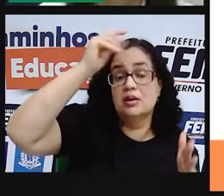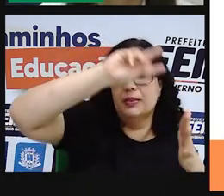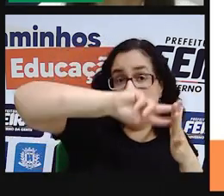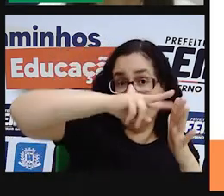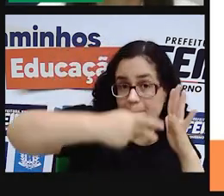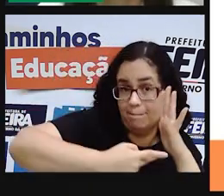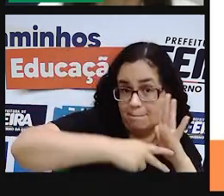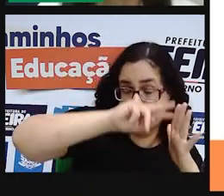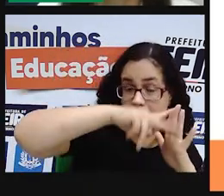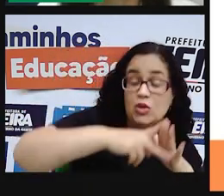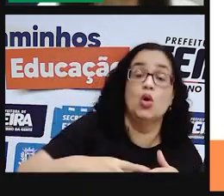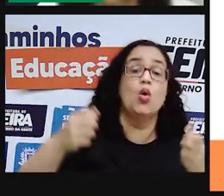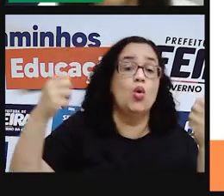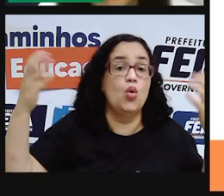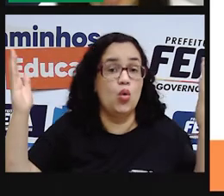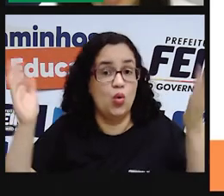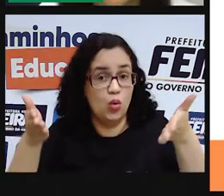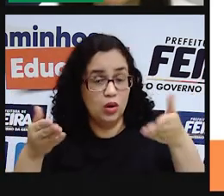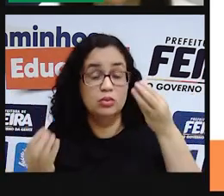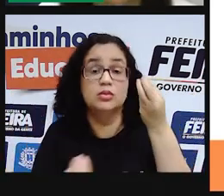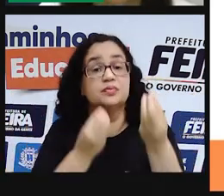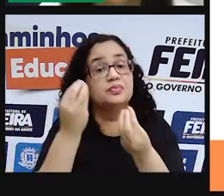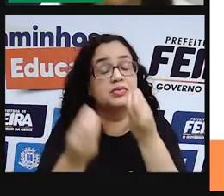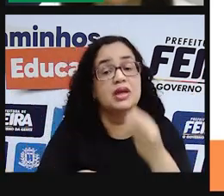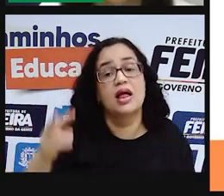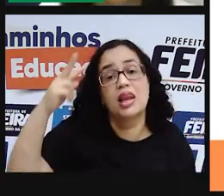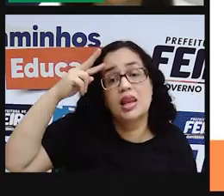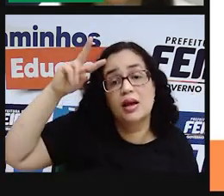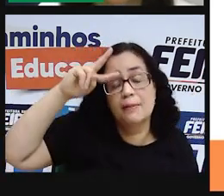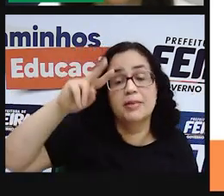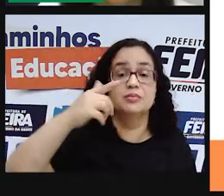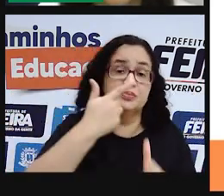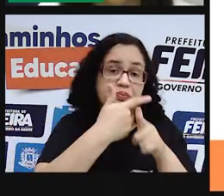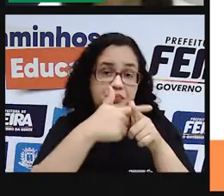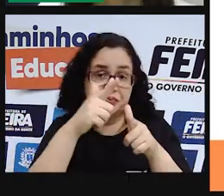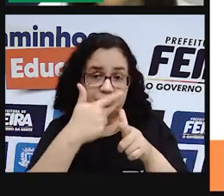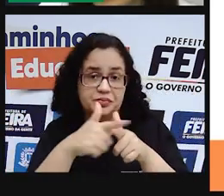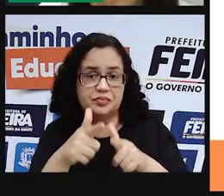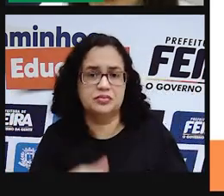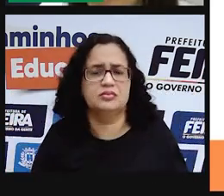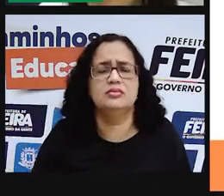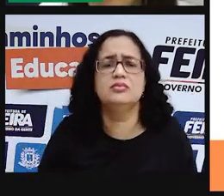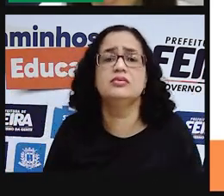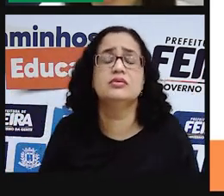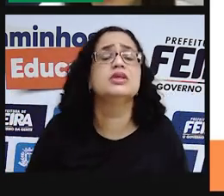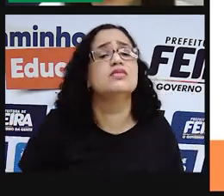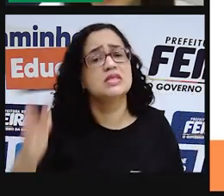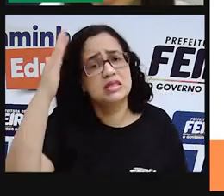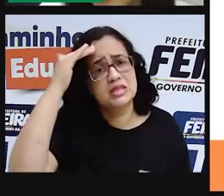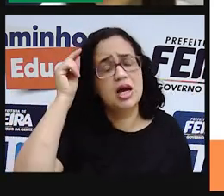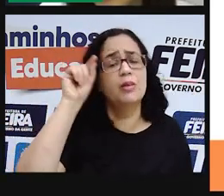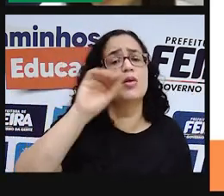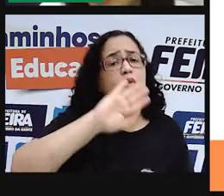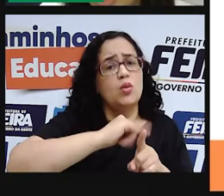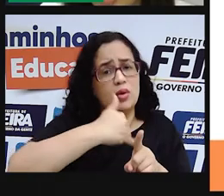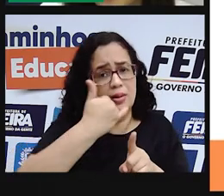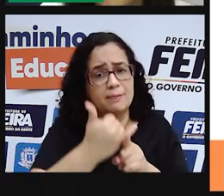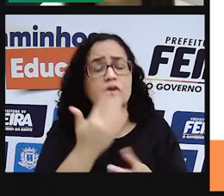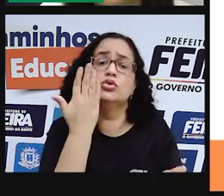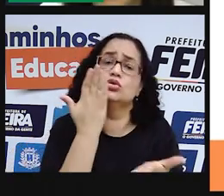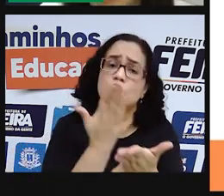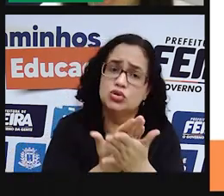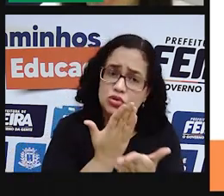principalmente saber como é que a gente faz para se livrar desse problema. Mas aí você sabe o que é? Já estudou?